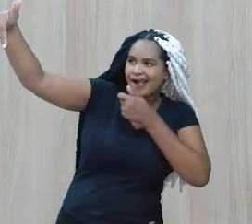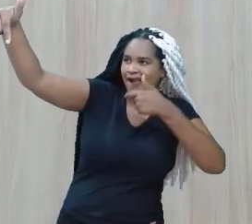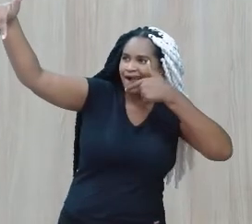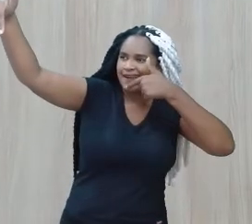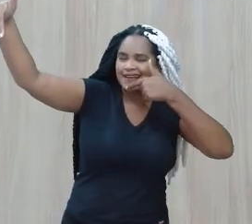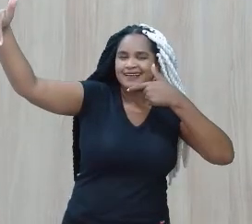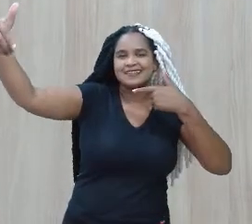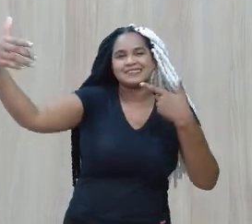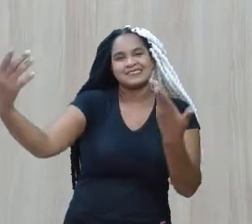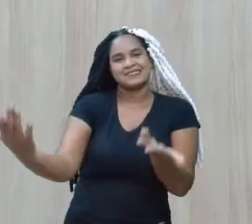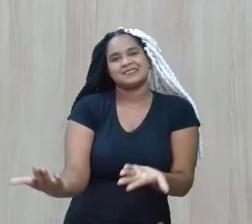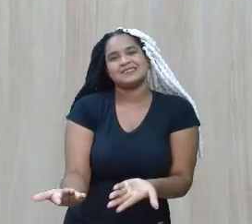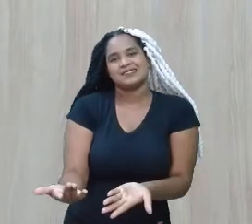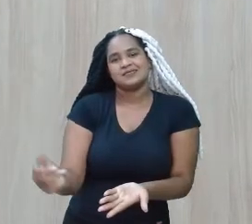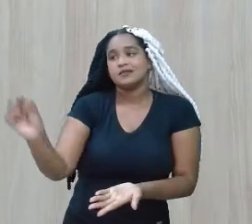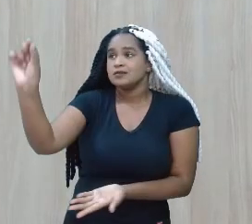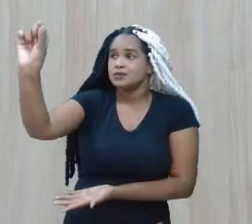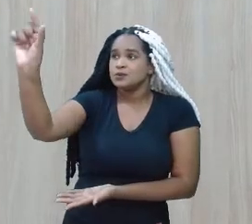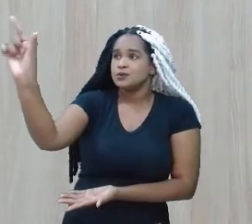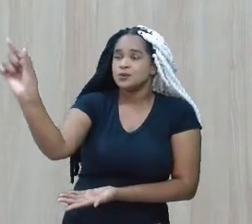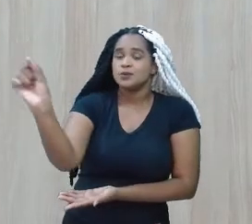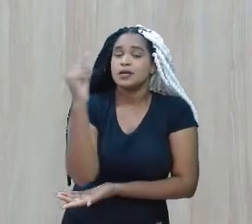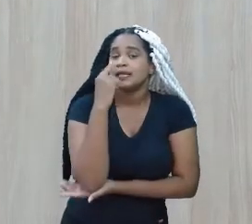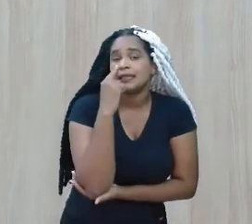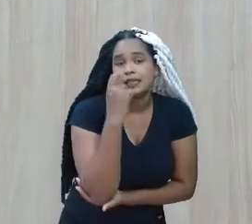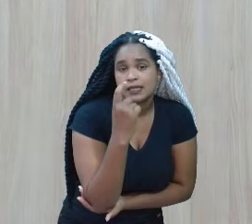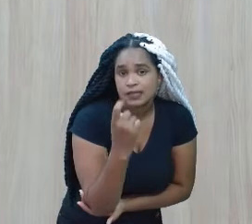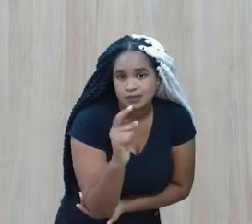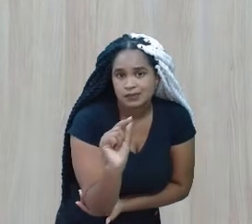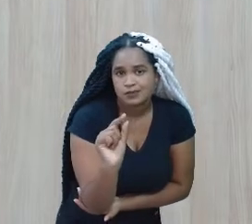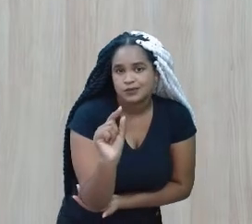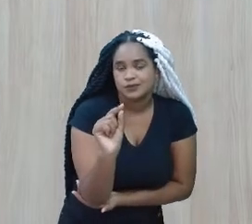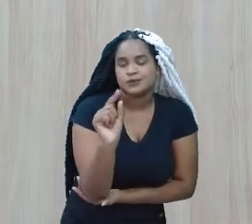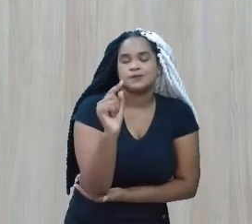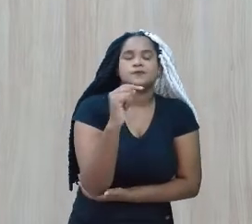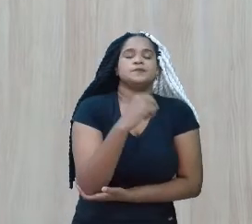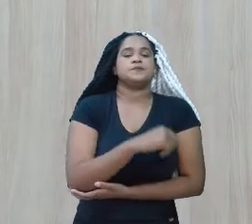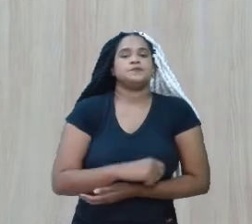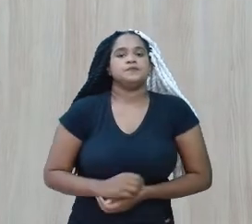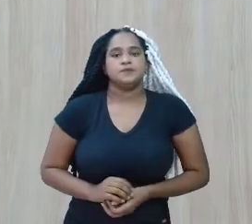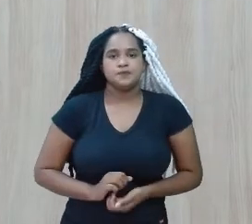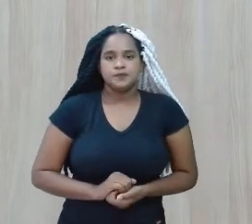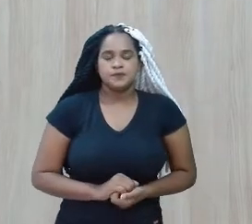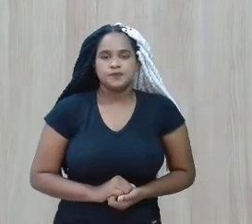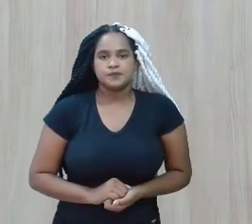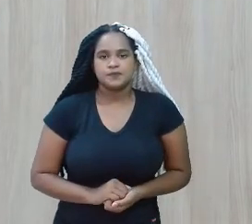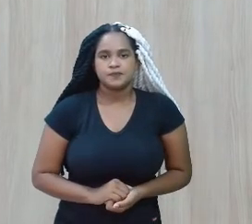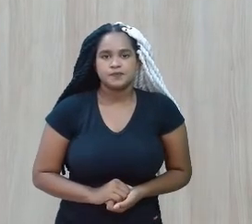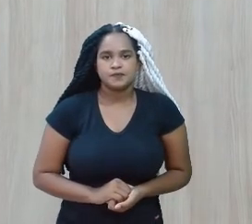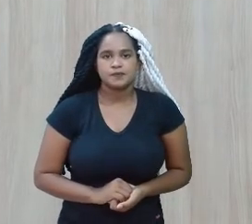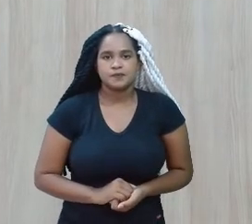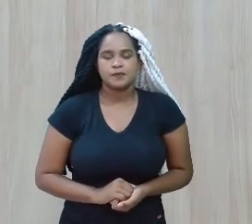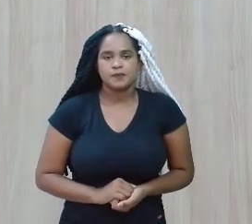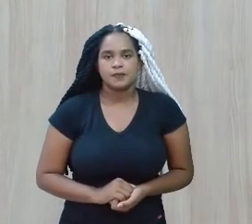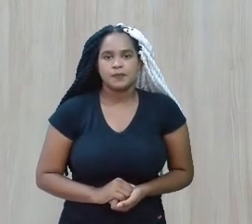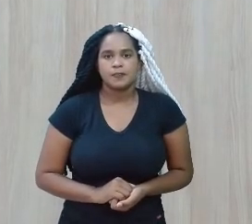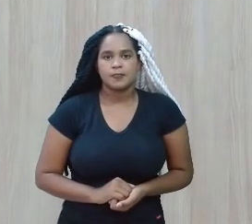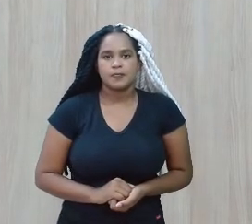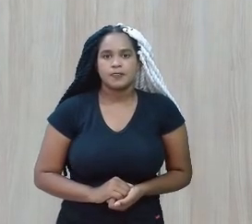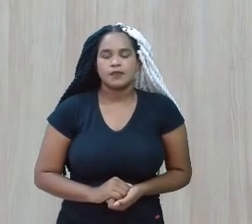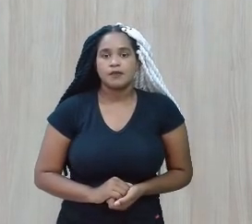porque, ou ria com ele, não é? E aí é interessante chamar a atenção disso, né? Para